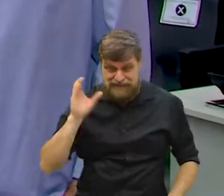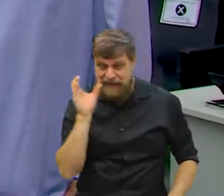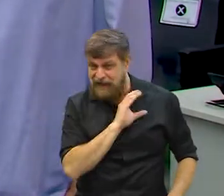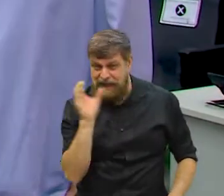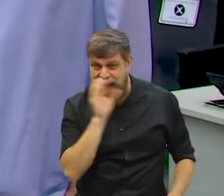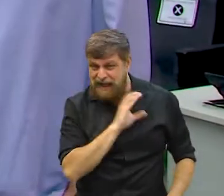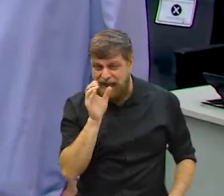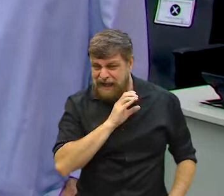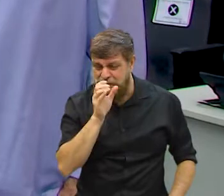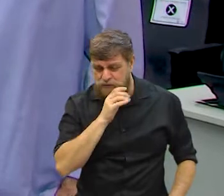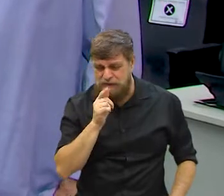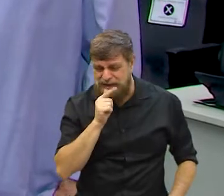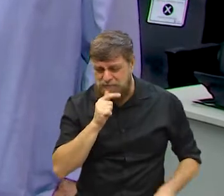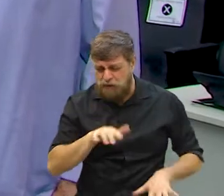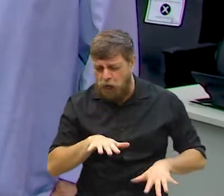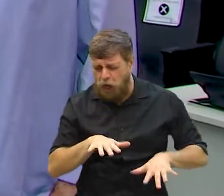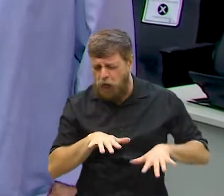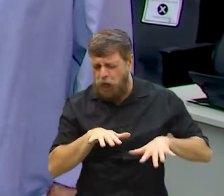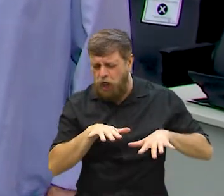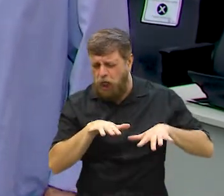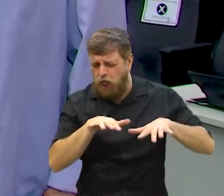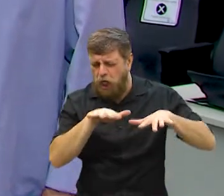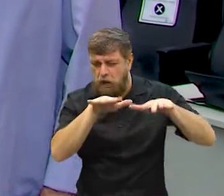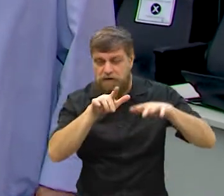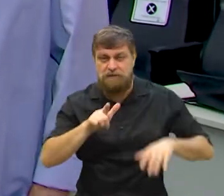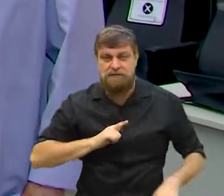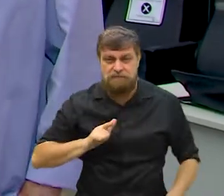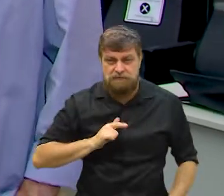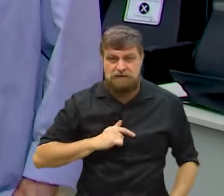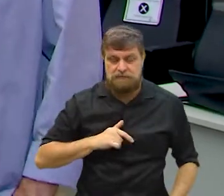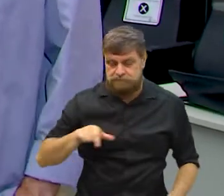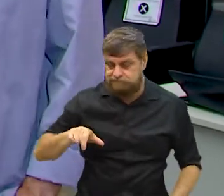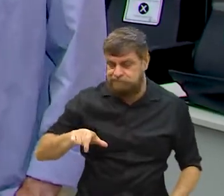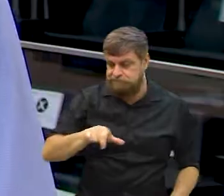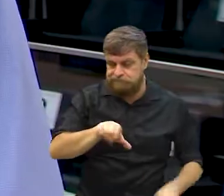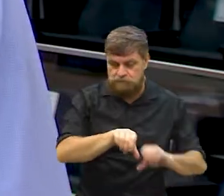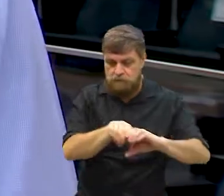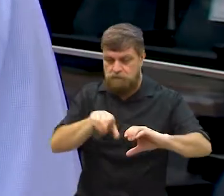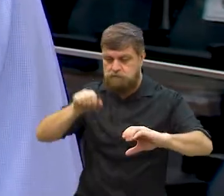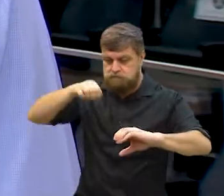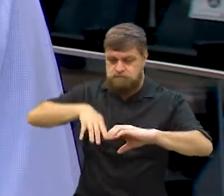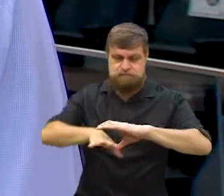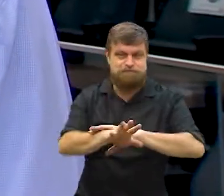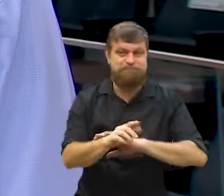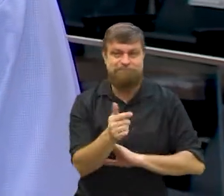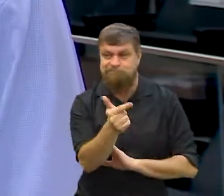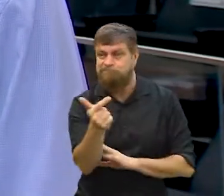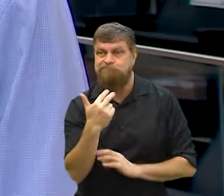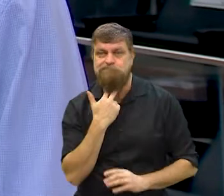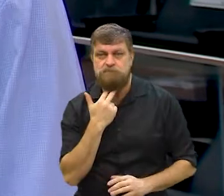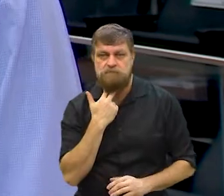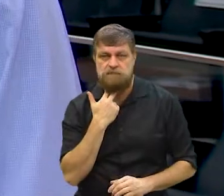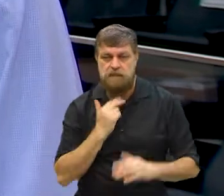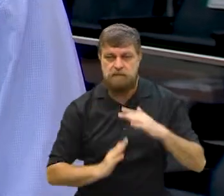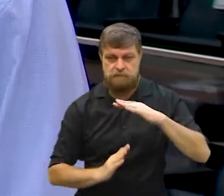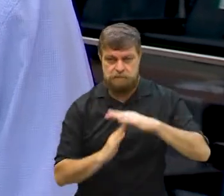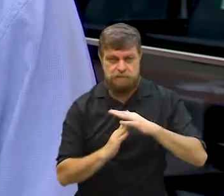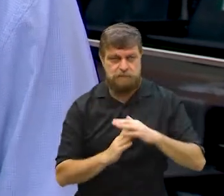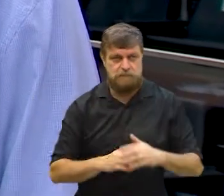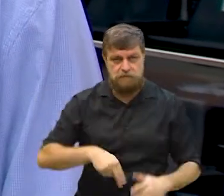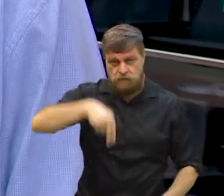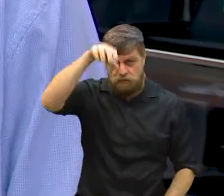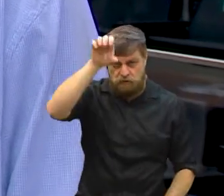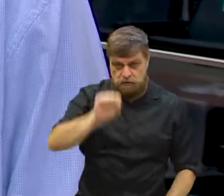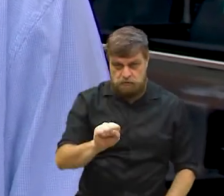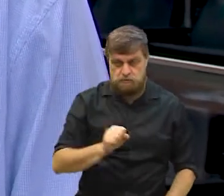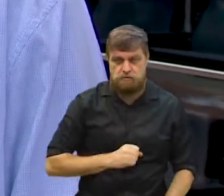volume e Em Curto período de tempo extravasam as caras dos Córregos o parlamentar lembra que nas Avenidas Princesa do